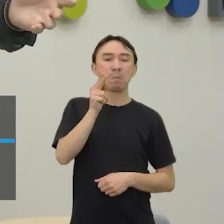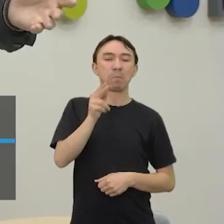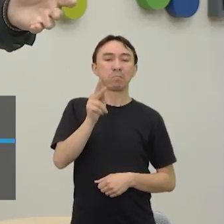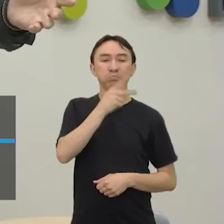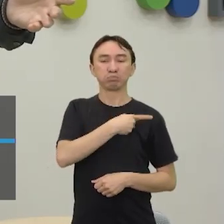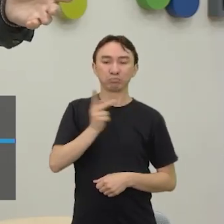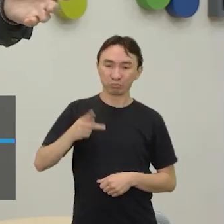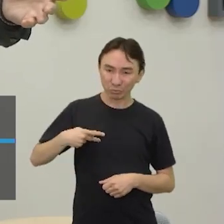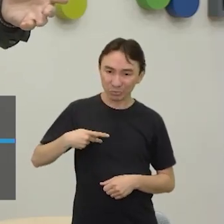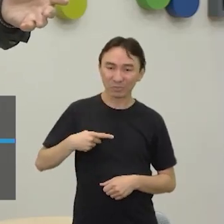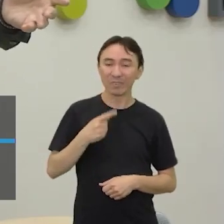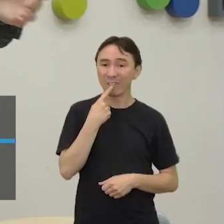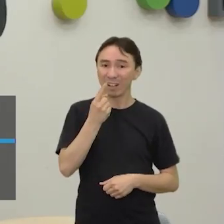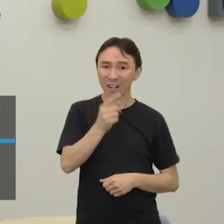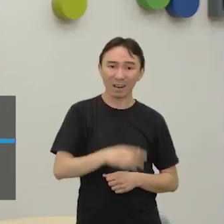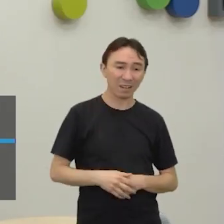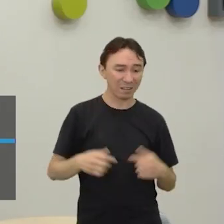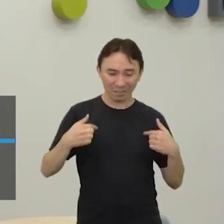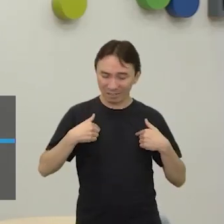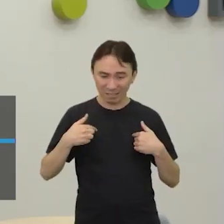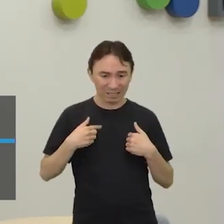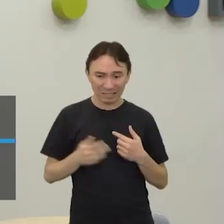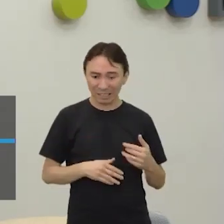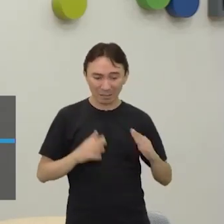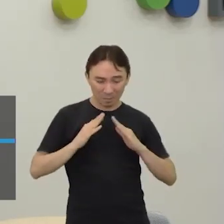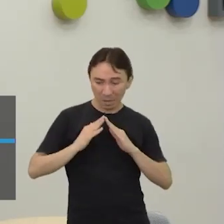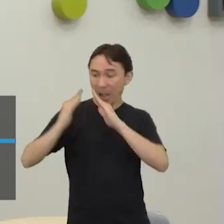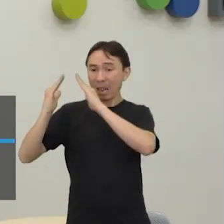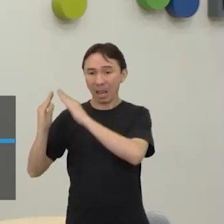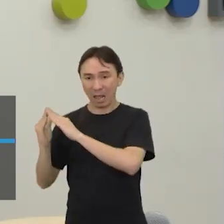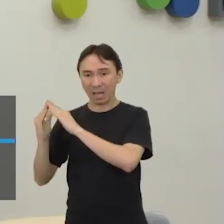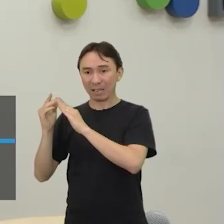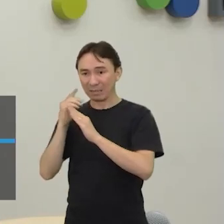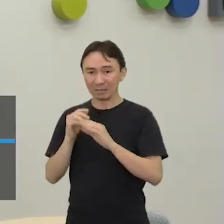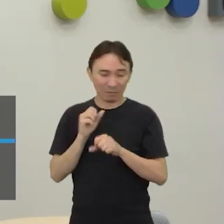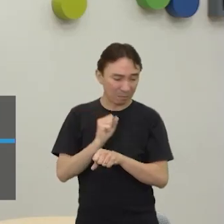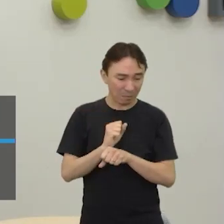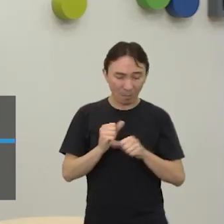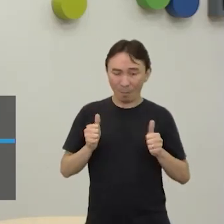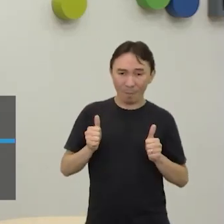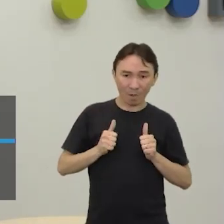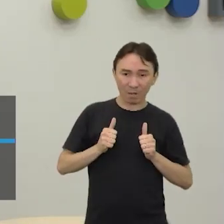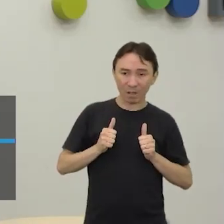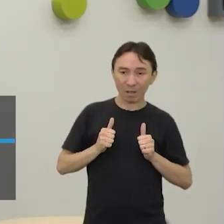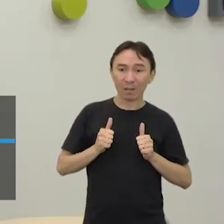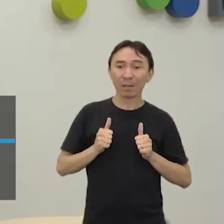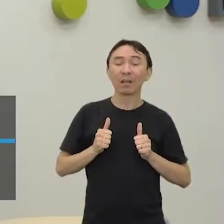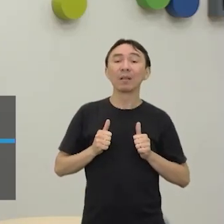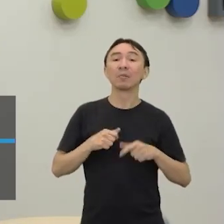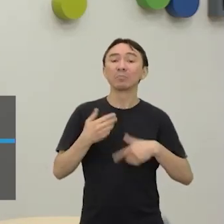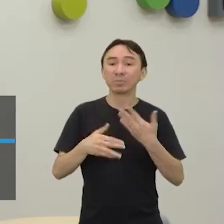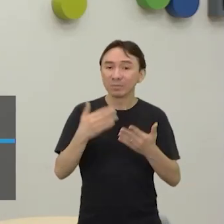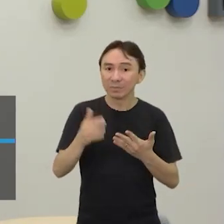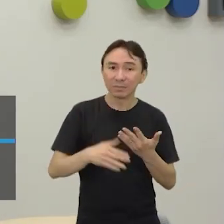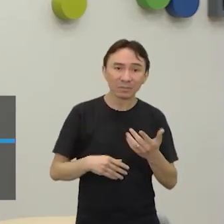vizinho que está sendo violado e no final aquilo acaba sobrando para a própria pessoa e muitas vezes você nem sabe por que está